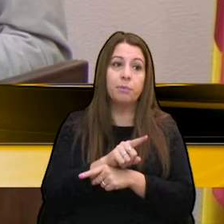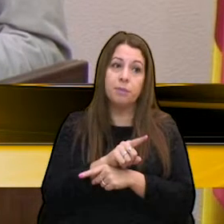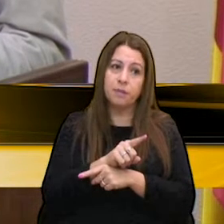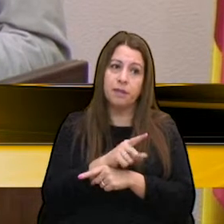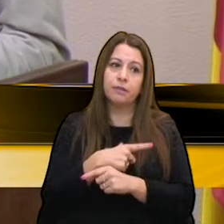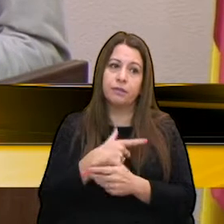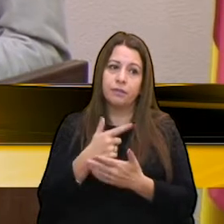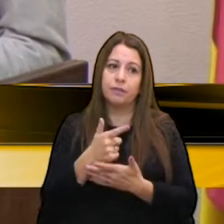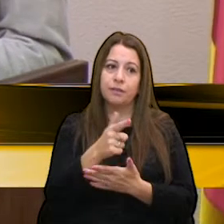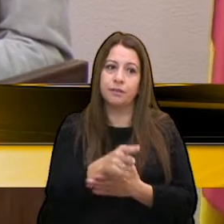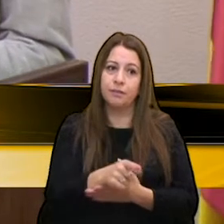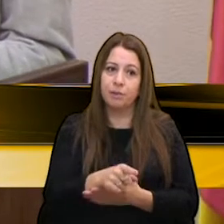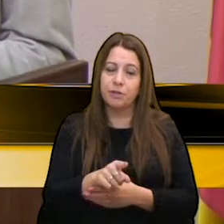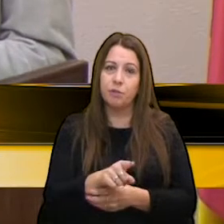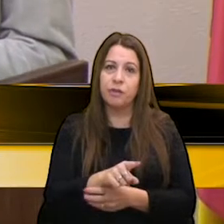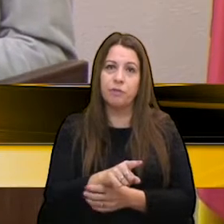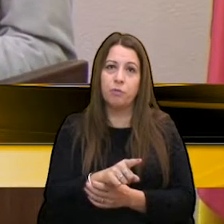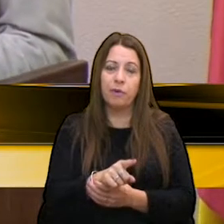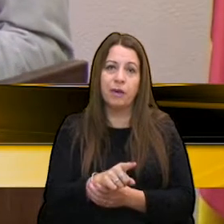emprego rural.